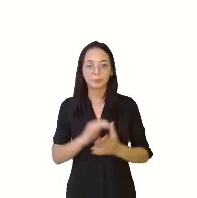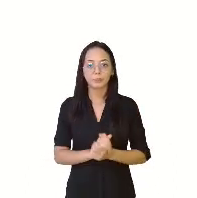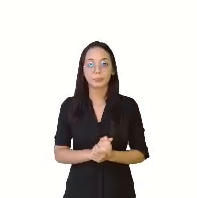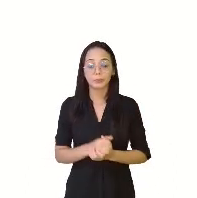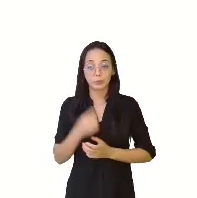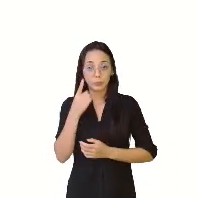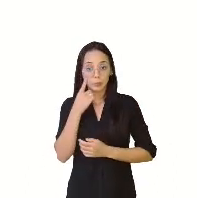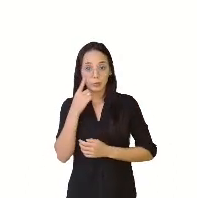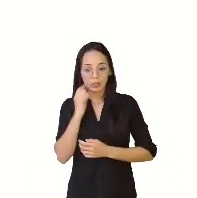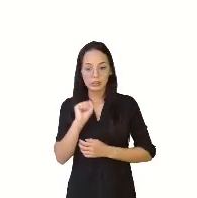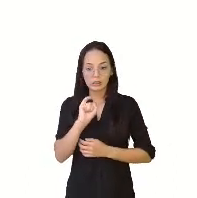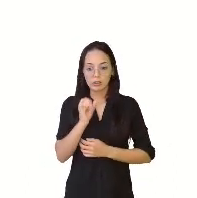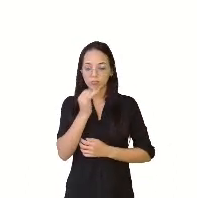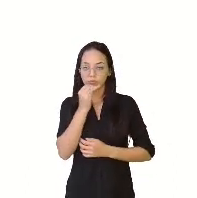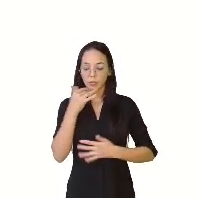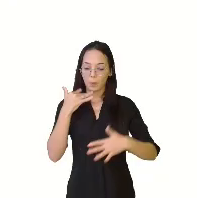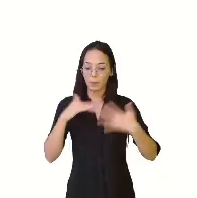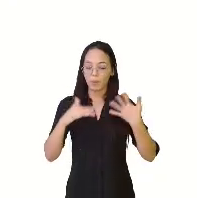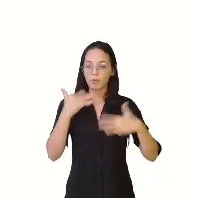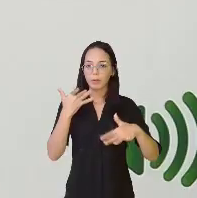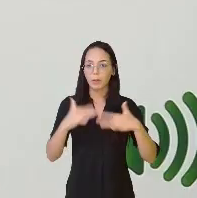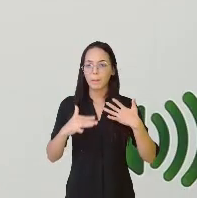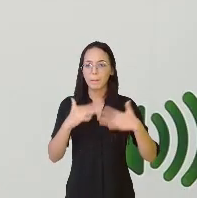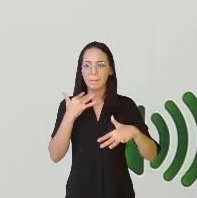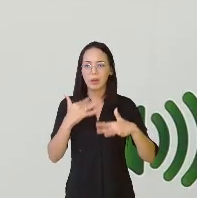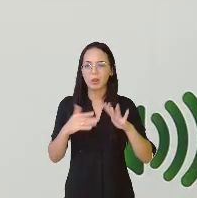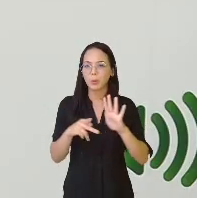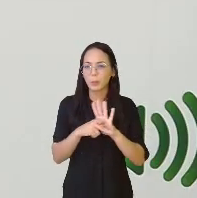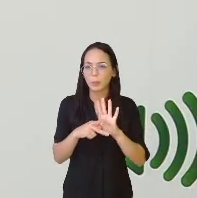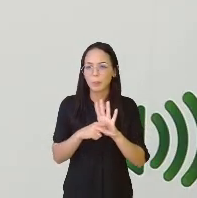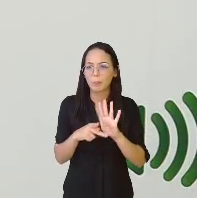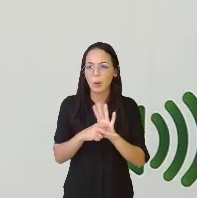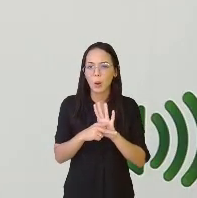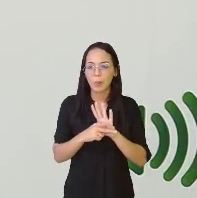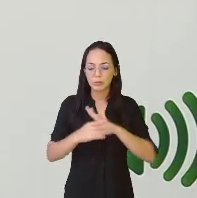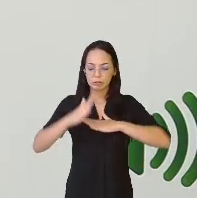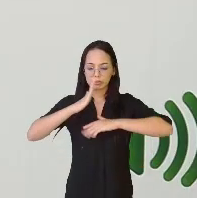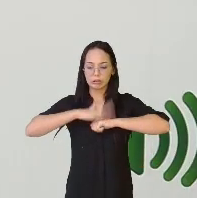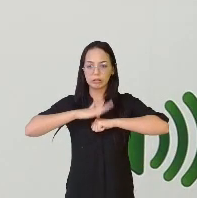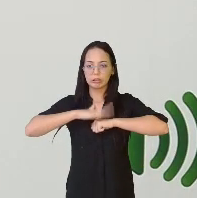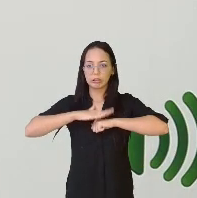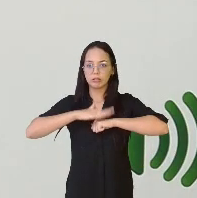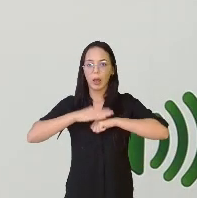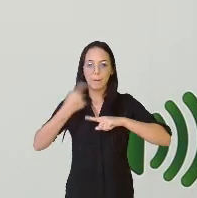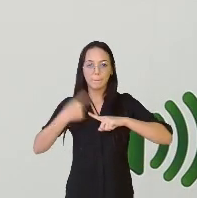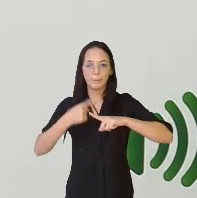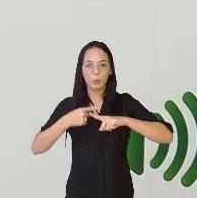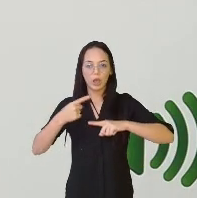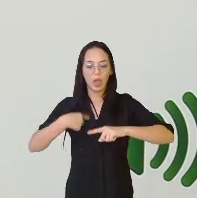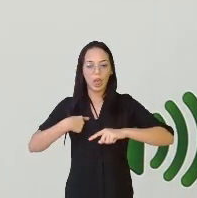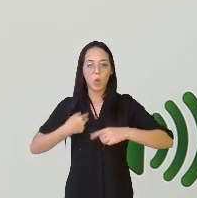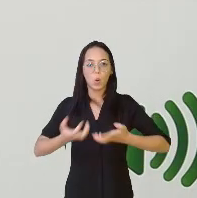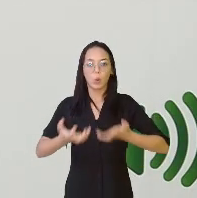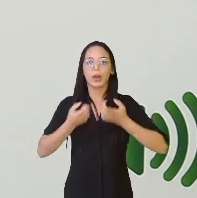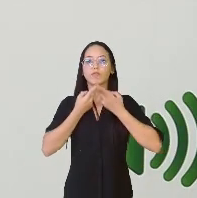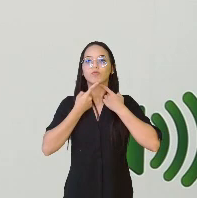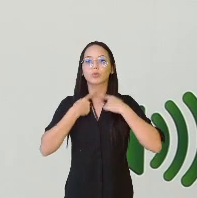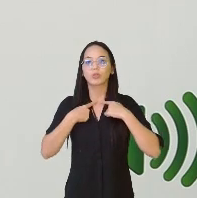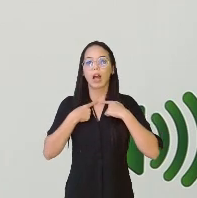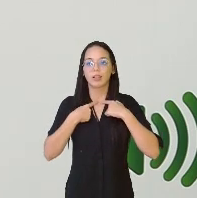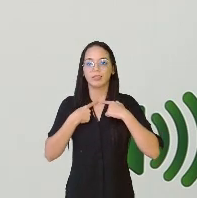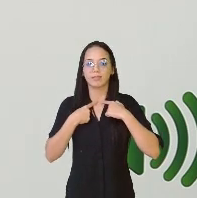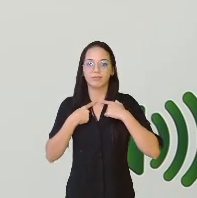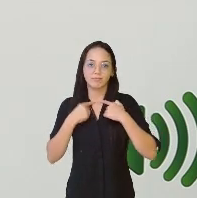ele diz que o movimento é voluntário, é porque a gente diz quando ele vai